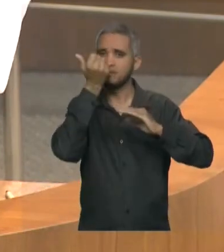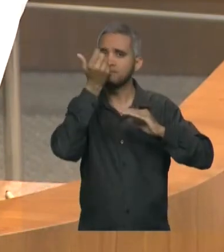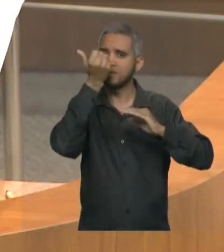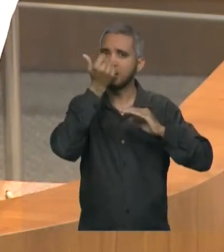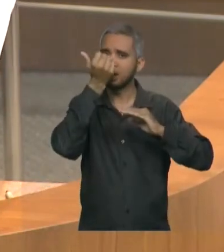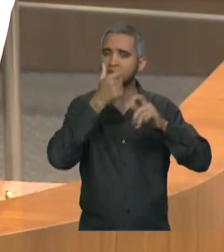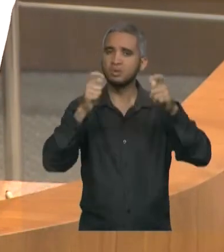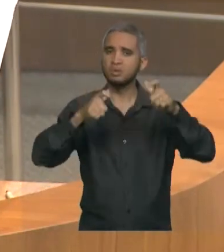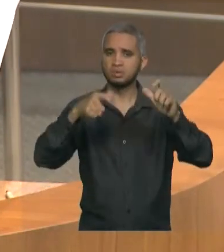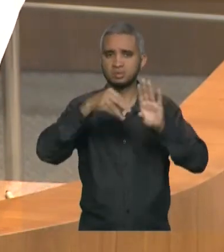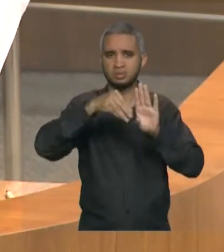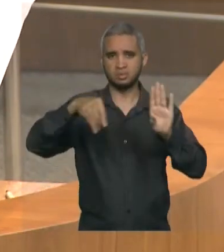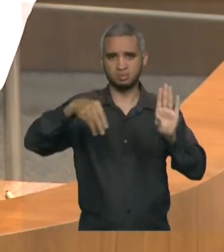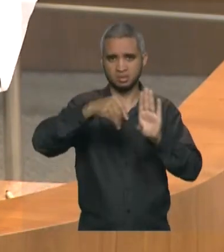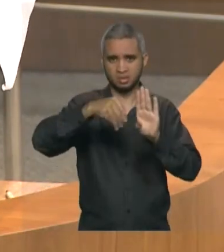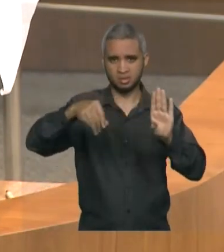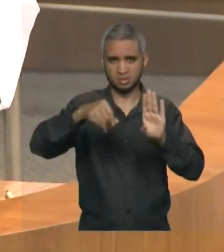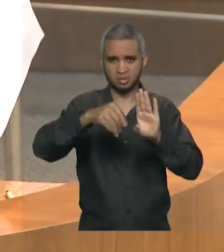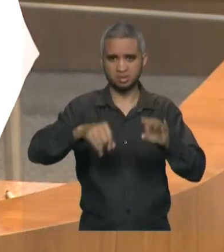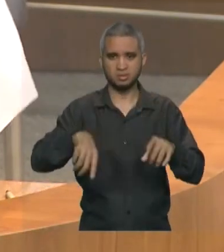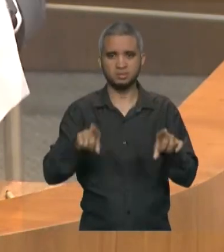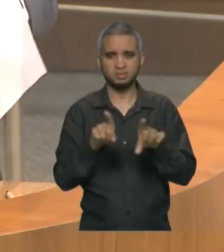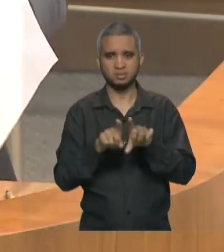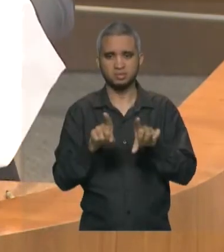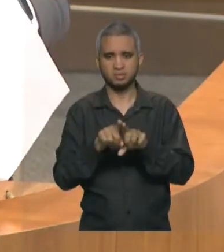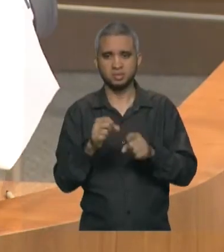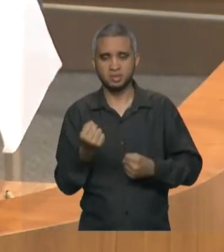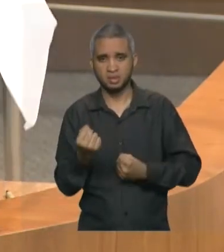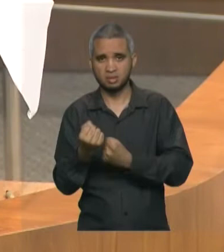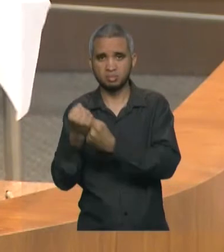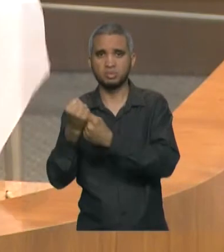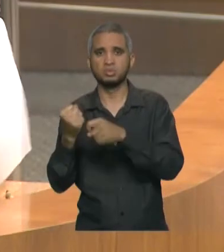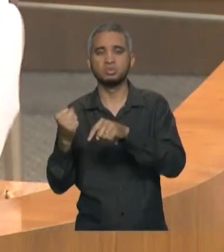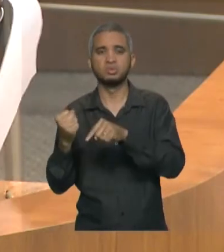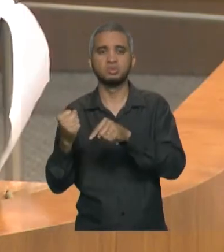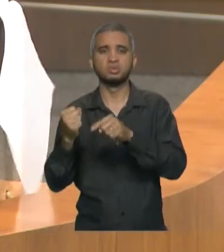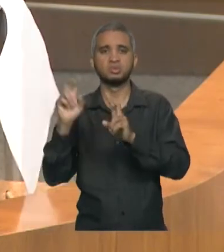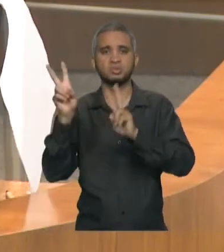apoio ao Arraial do Coqueiral no município de Tinga do Maranhão,